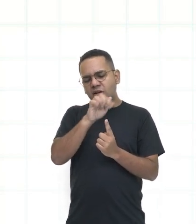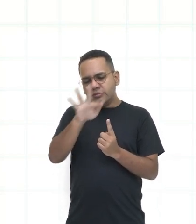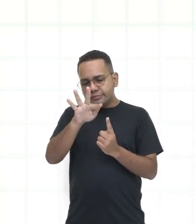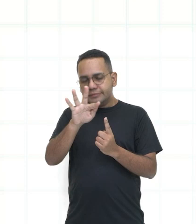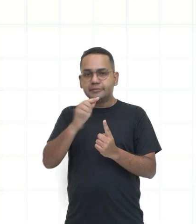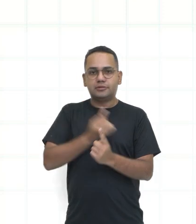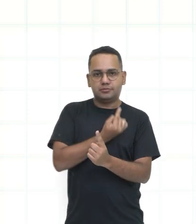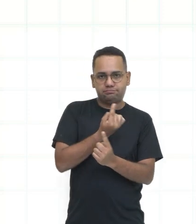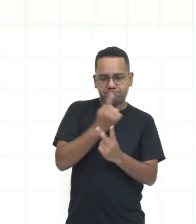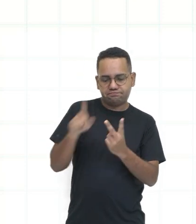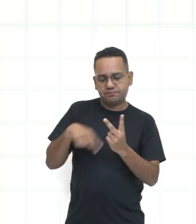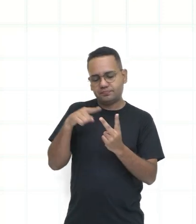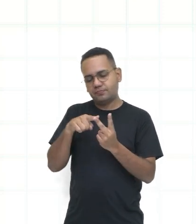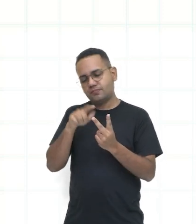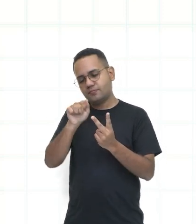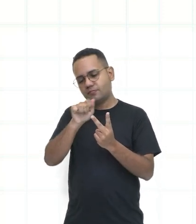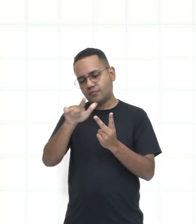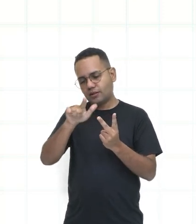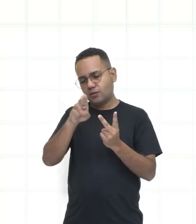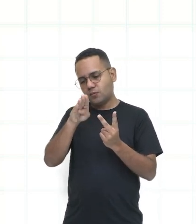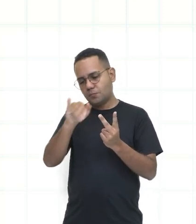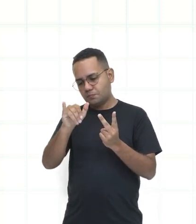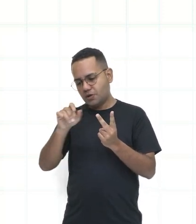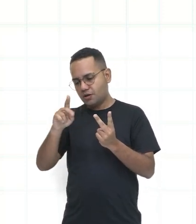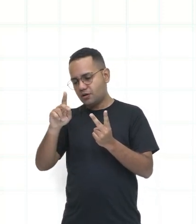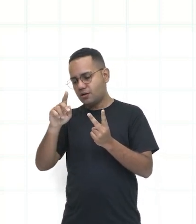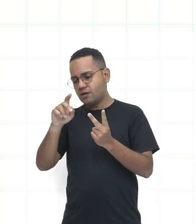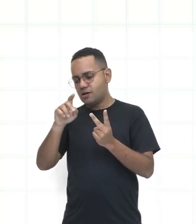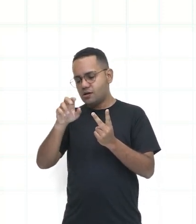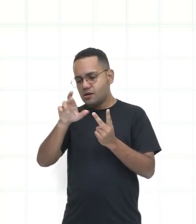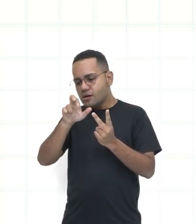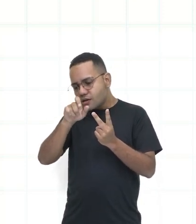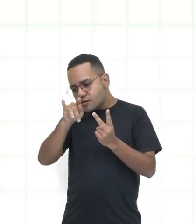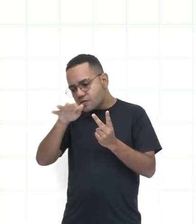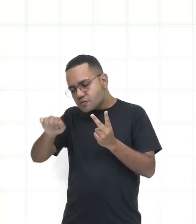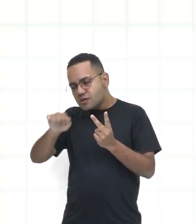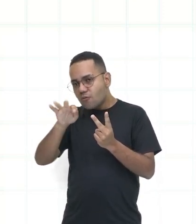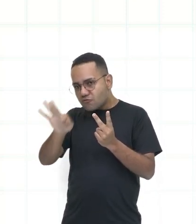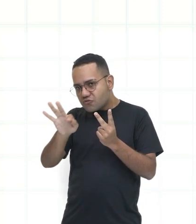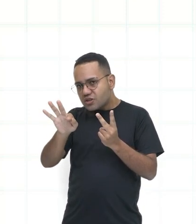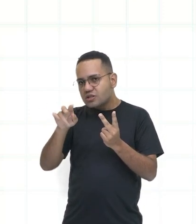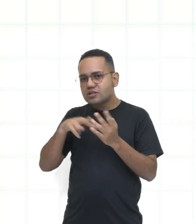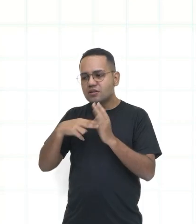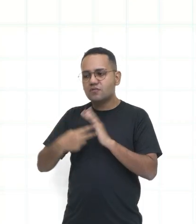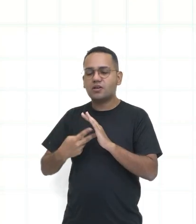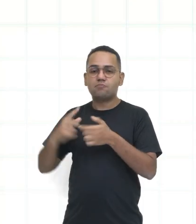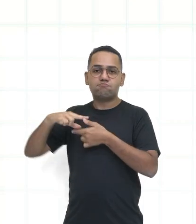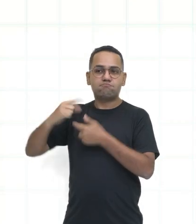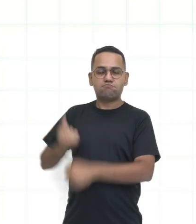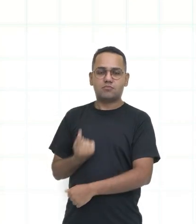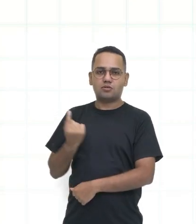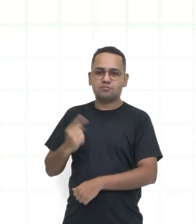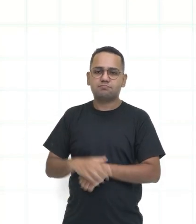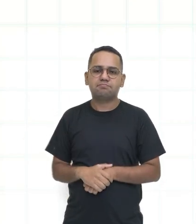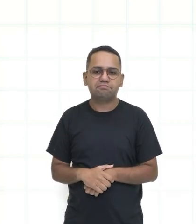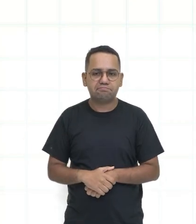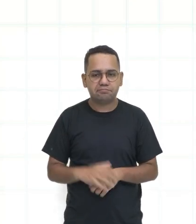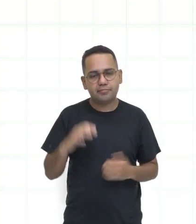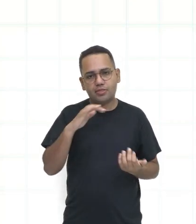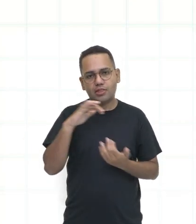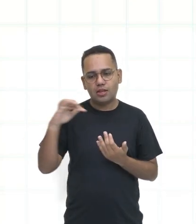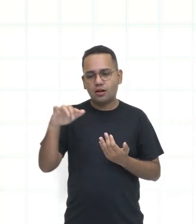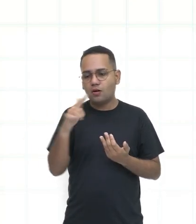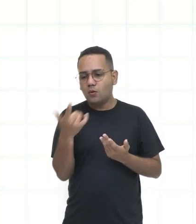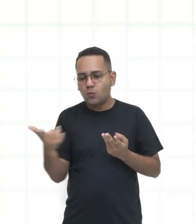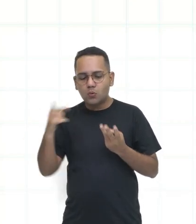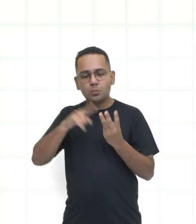Aí a gente entra nos reciprocal pronouns. Olha só, o bom dos pronomes, né, que a classificação deles já evidencia de quem eu estou falando, né?